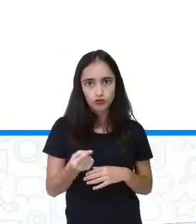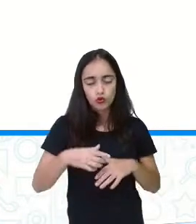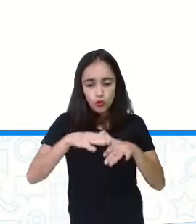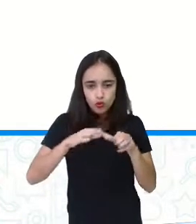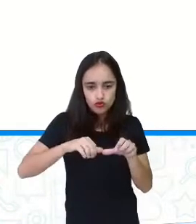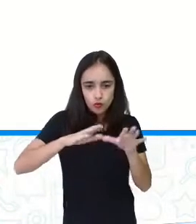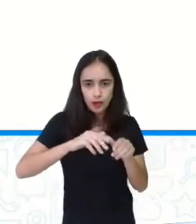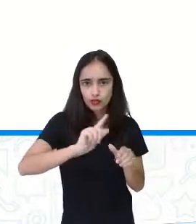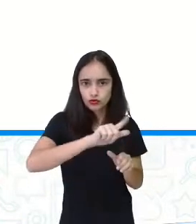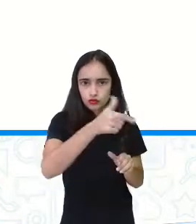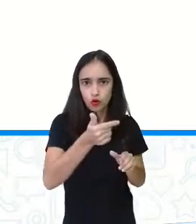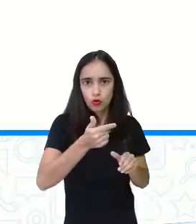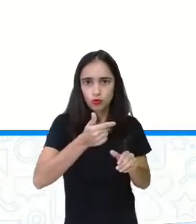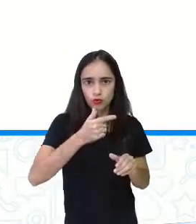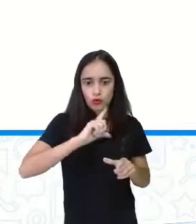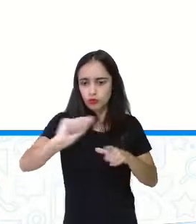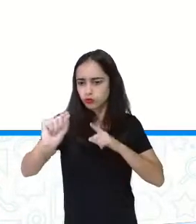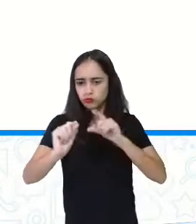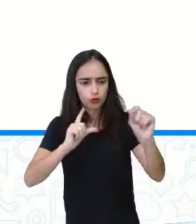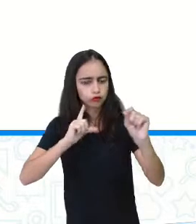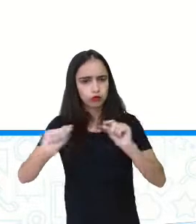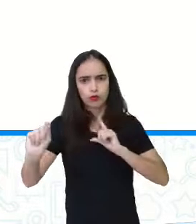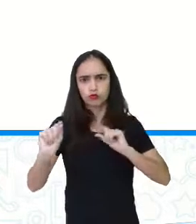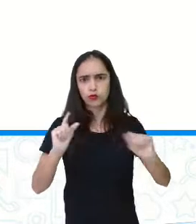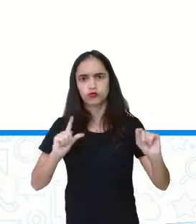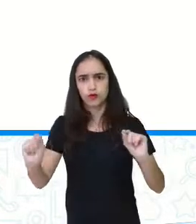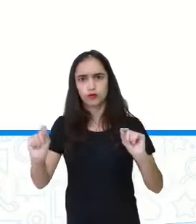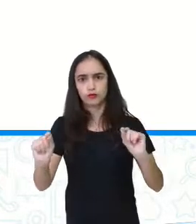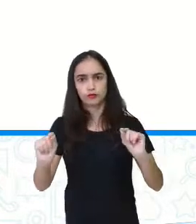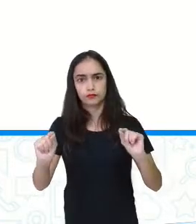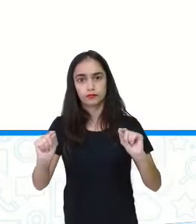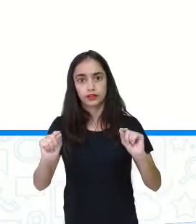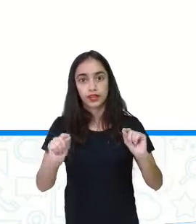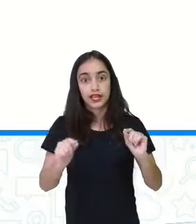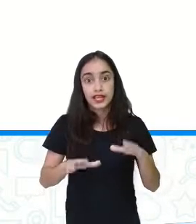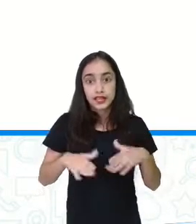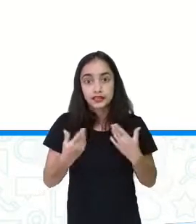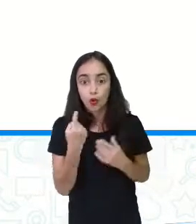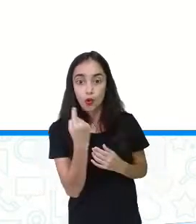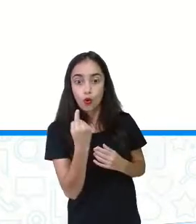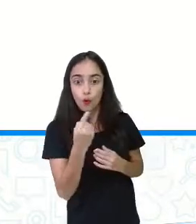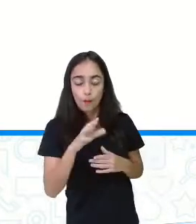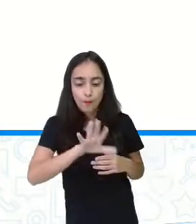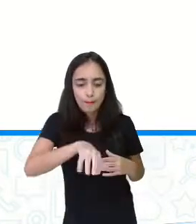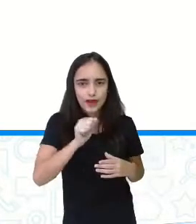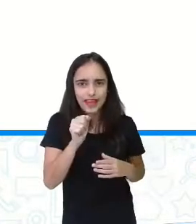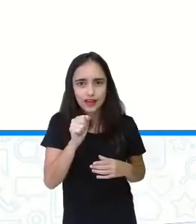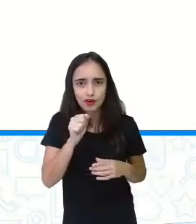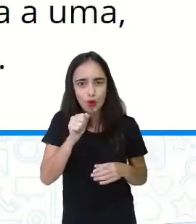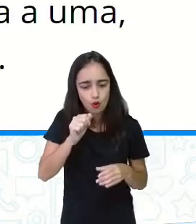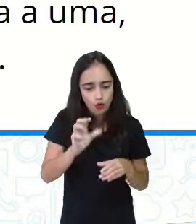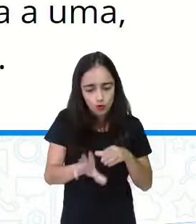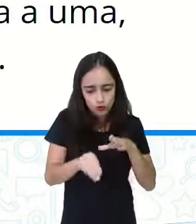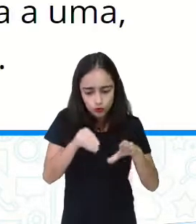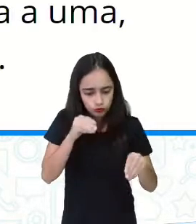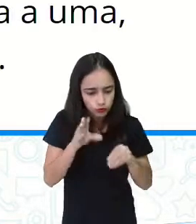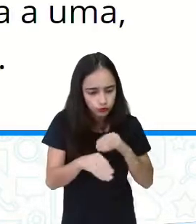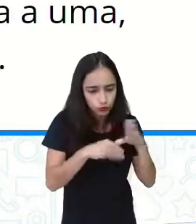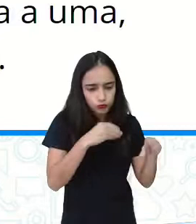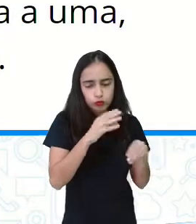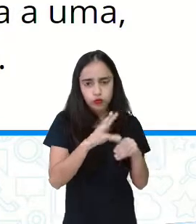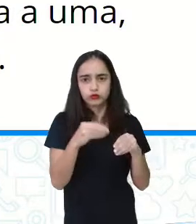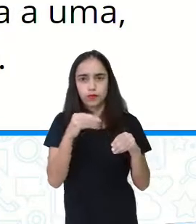chão a gralha recorreu a mais bonita e prendeu em volta do corpo o resultado foi